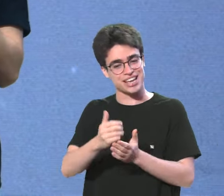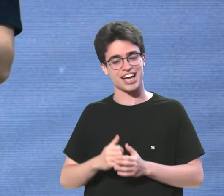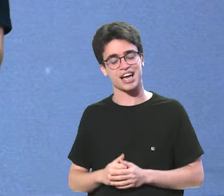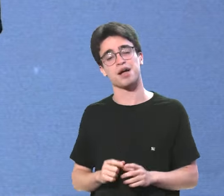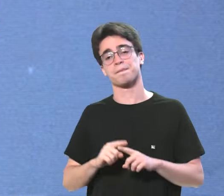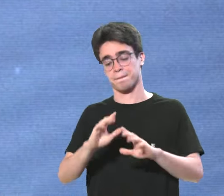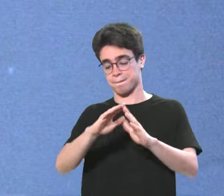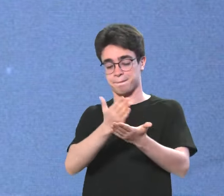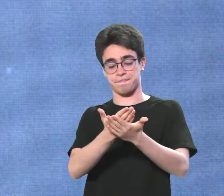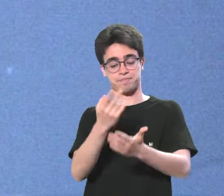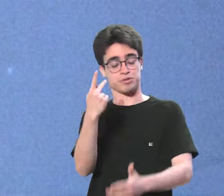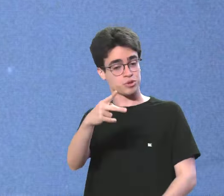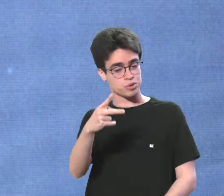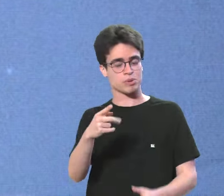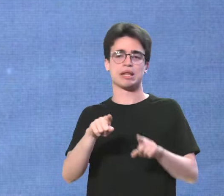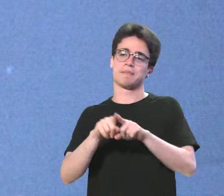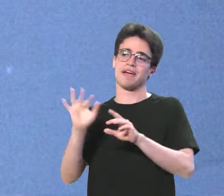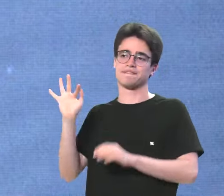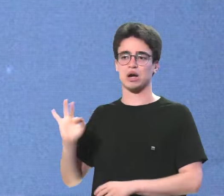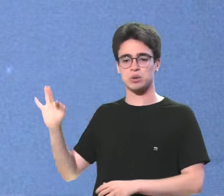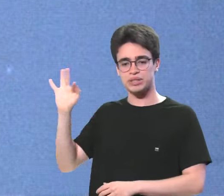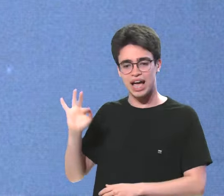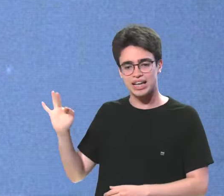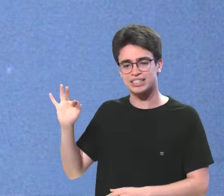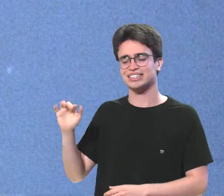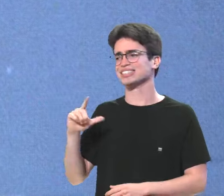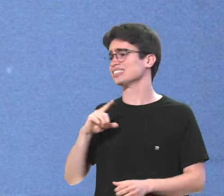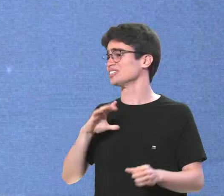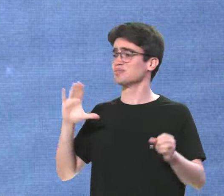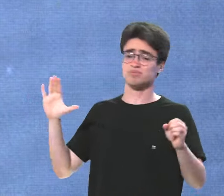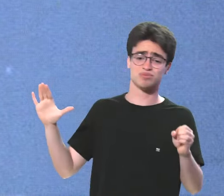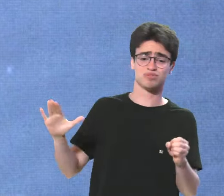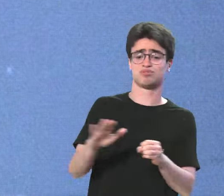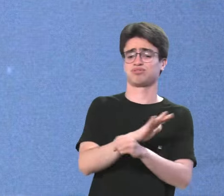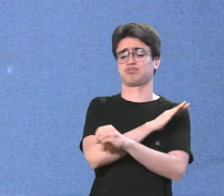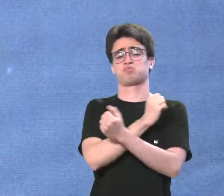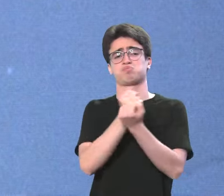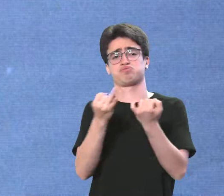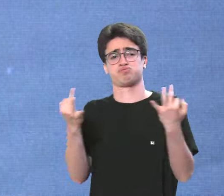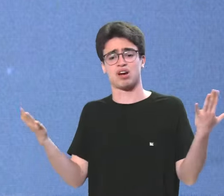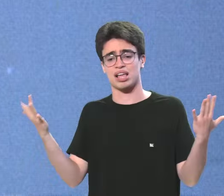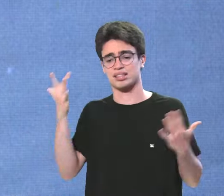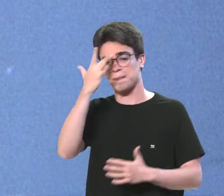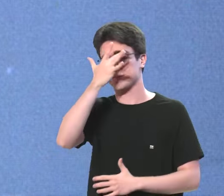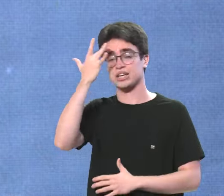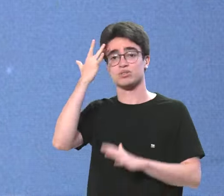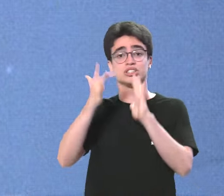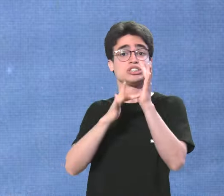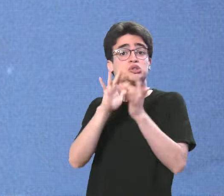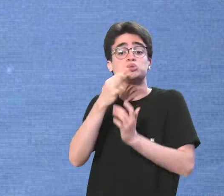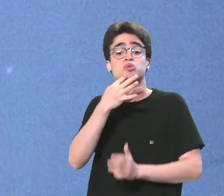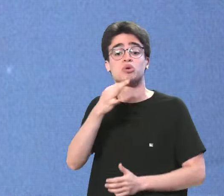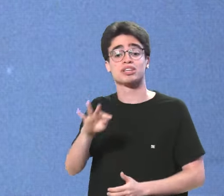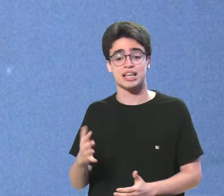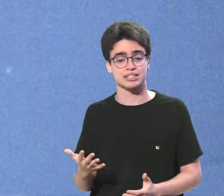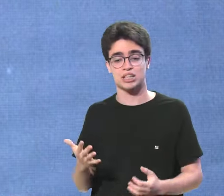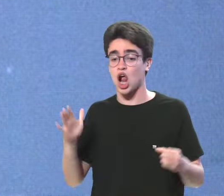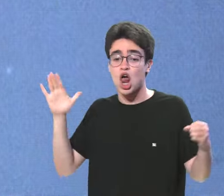sua escola barra faculdade está lotada de gente que não conhece a Jesus